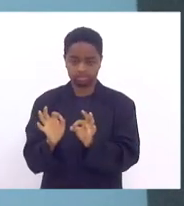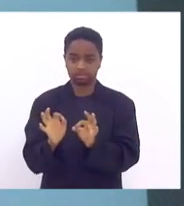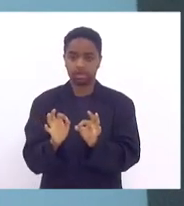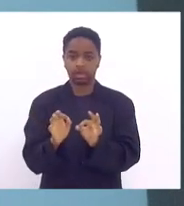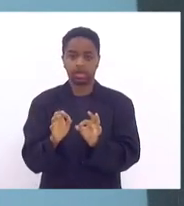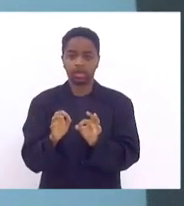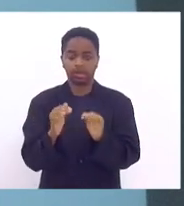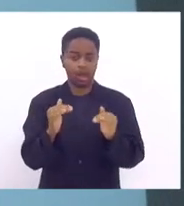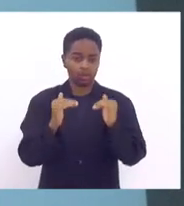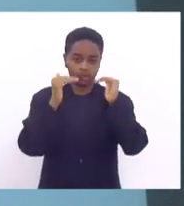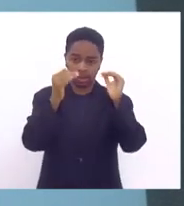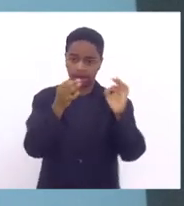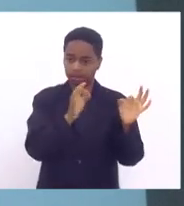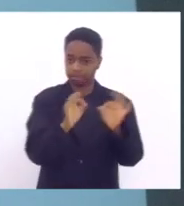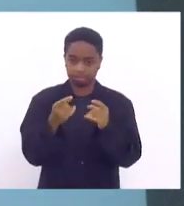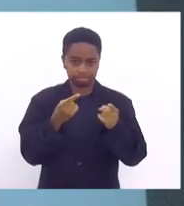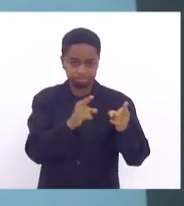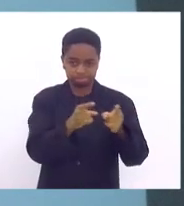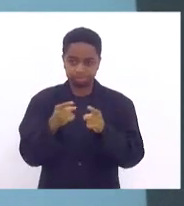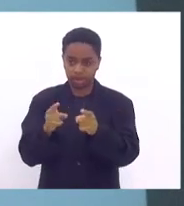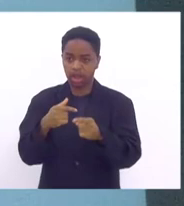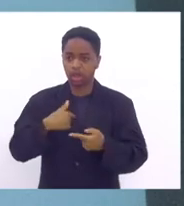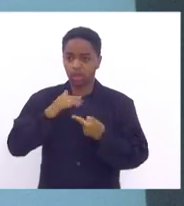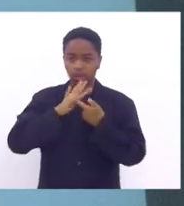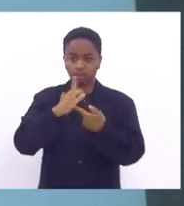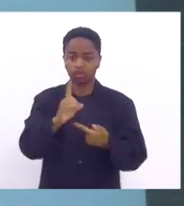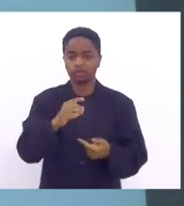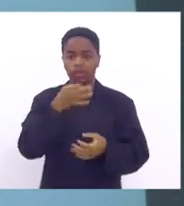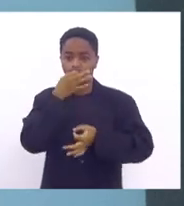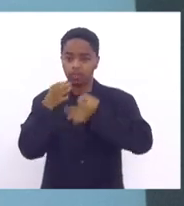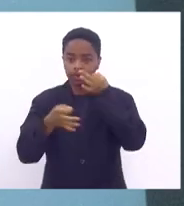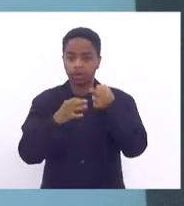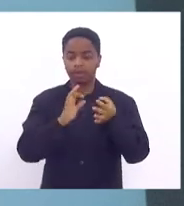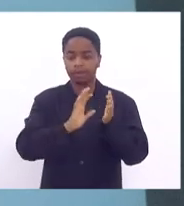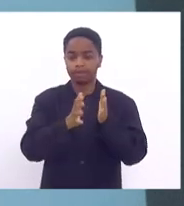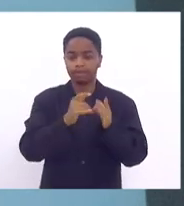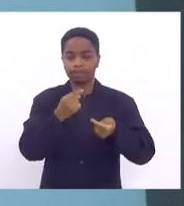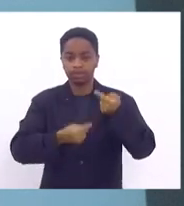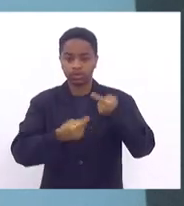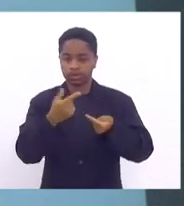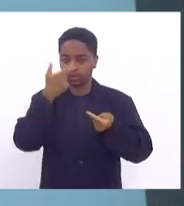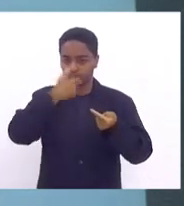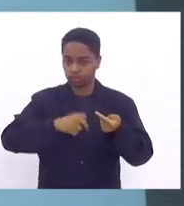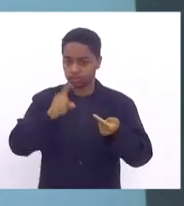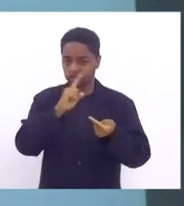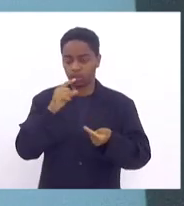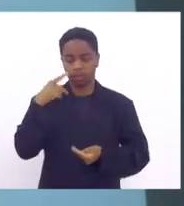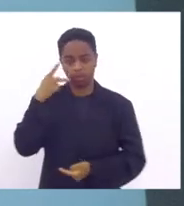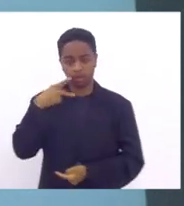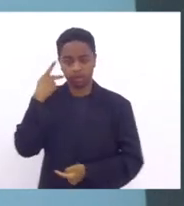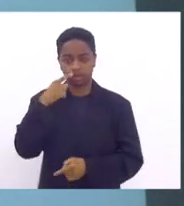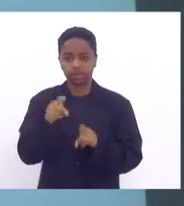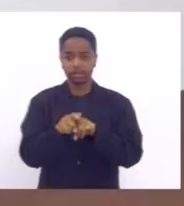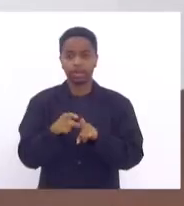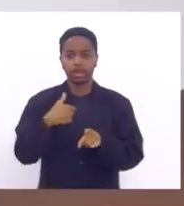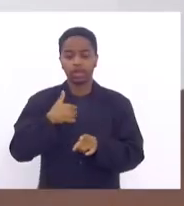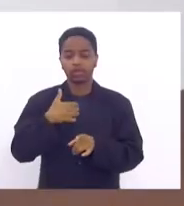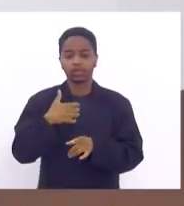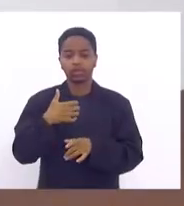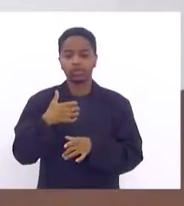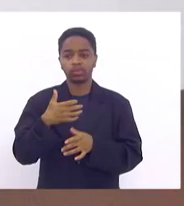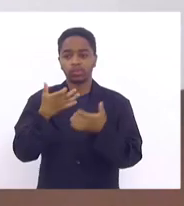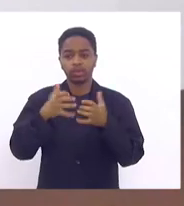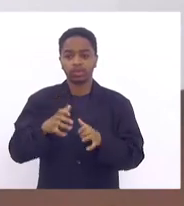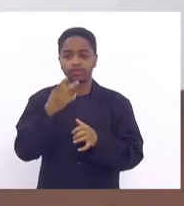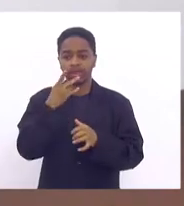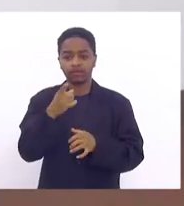nenhuma autoridade eh Eu Não Tô manifestando nenhuma opinião política partidária eu não sou sua política eh eu também não tô negando a autoridade